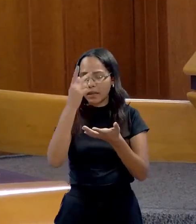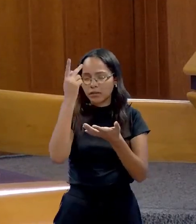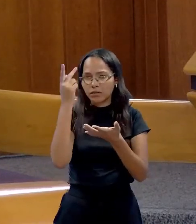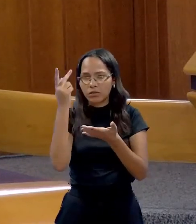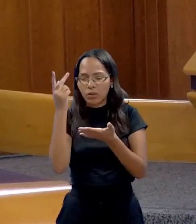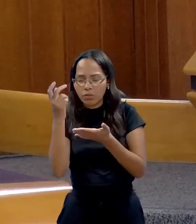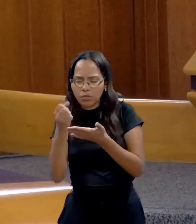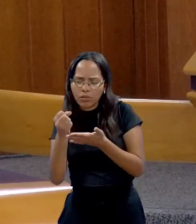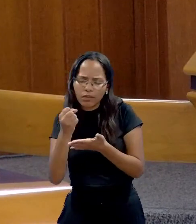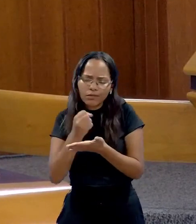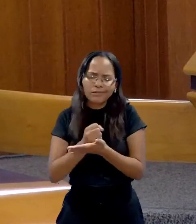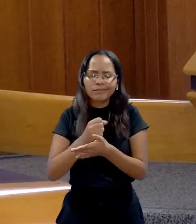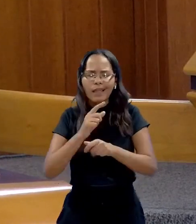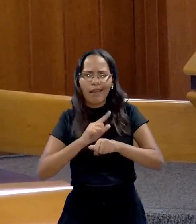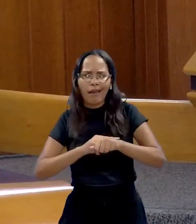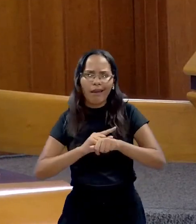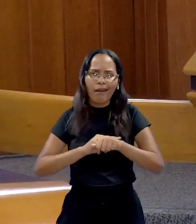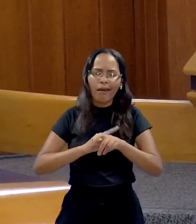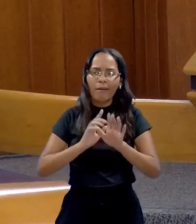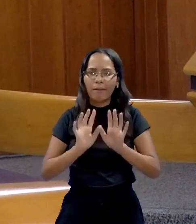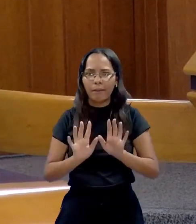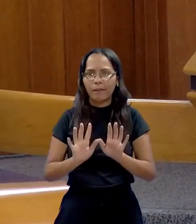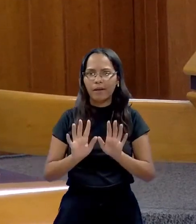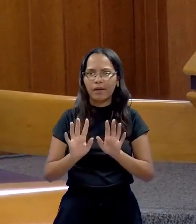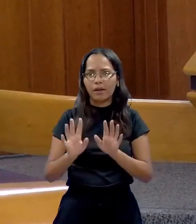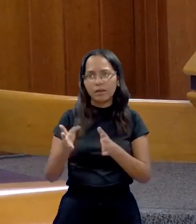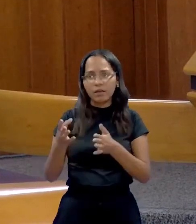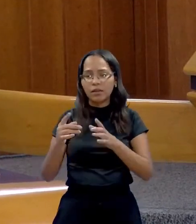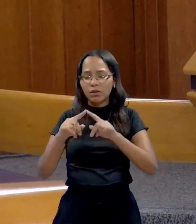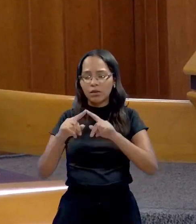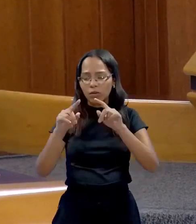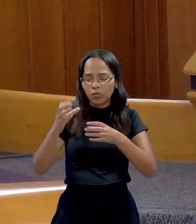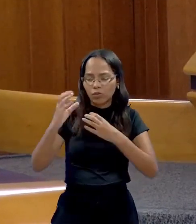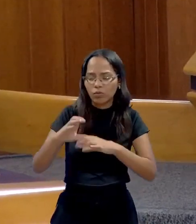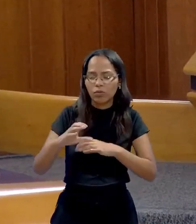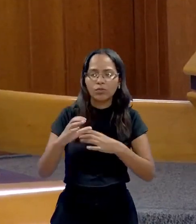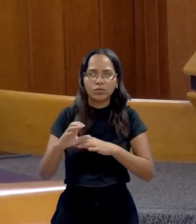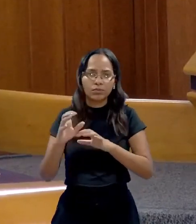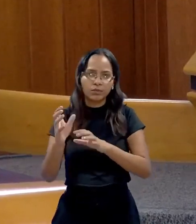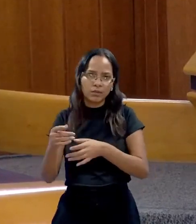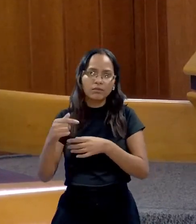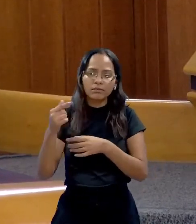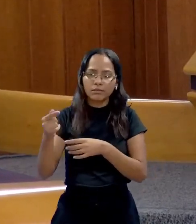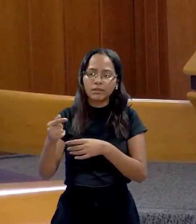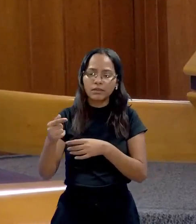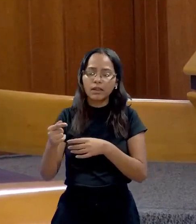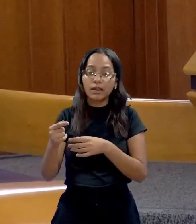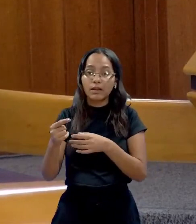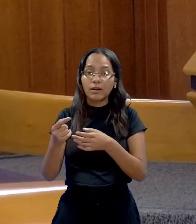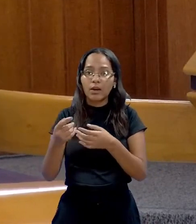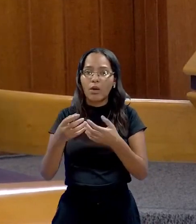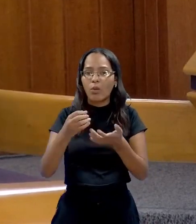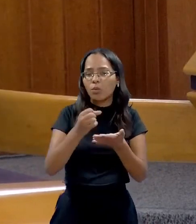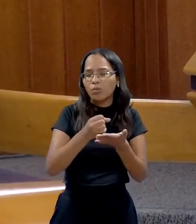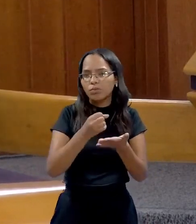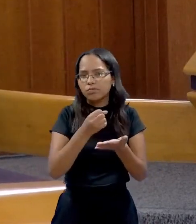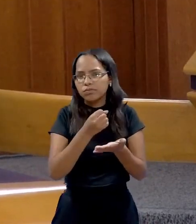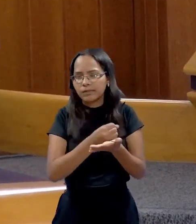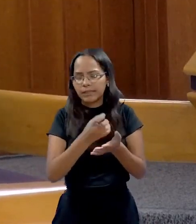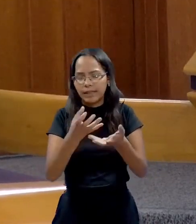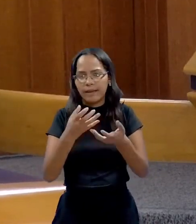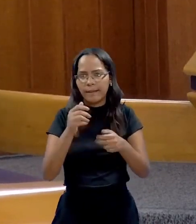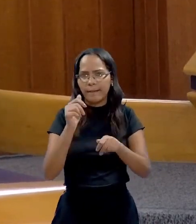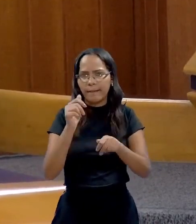vagas temporárias também. Então, o projeto ele tem como objetivo prorrogar os contratos até 31 de dezembro para que não haja,